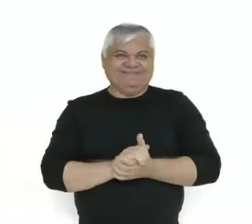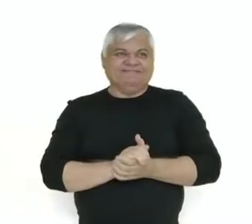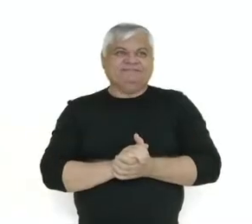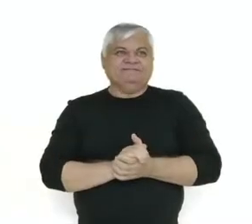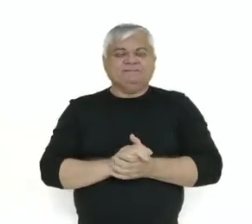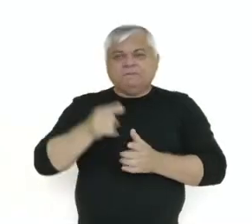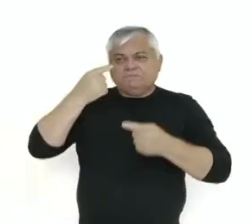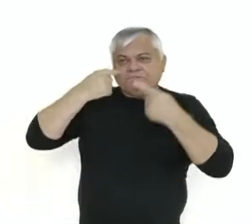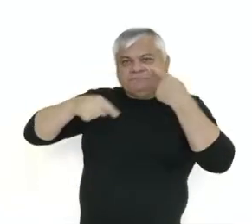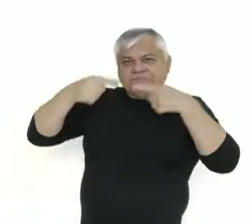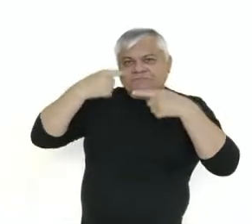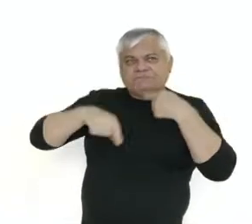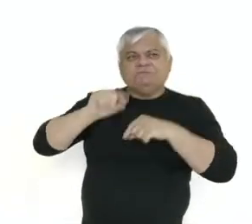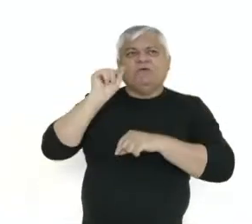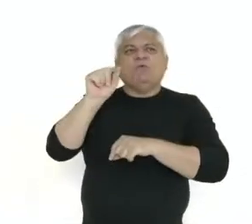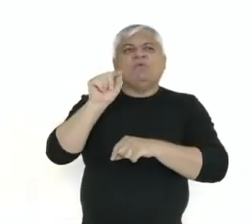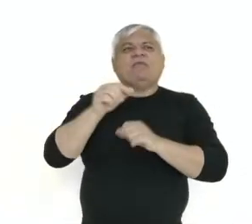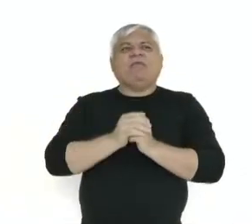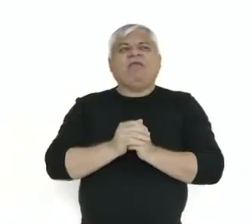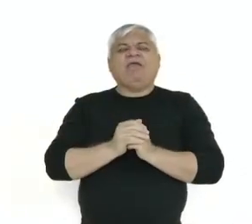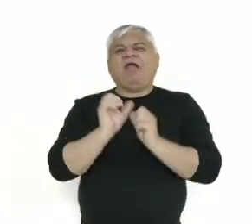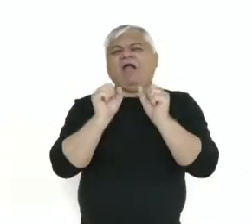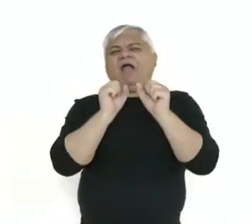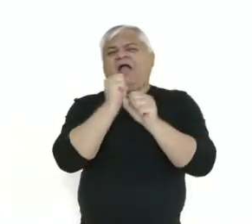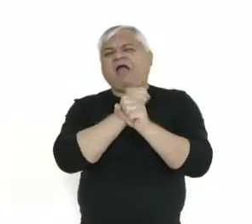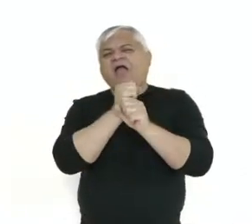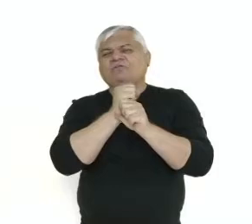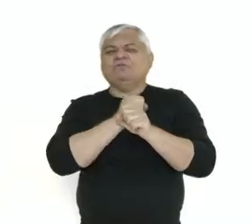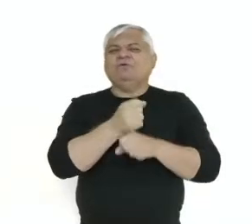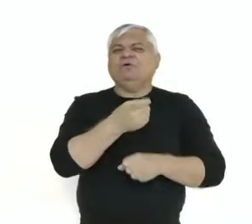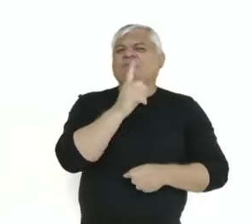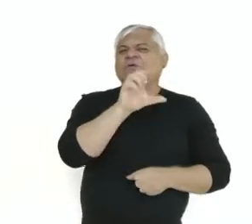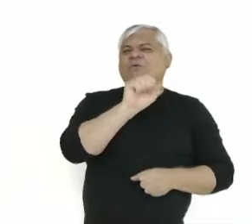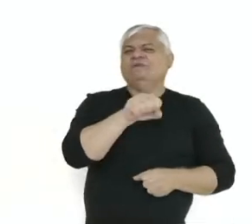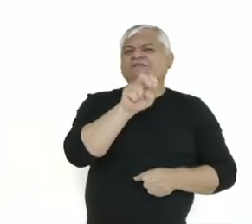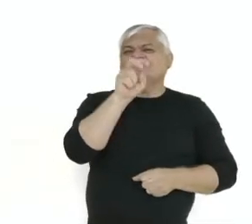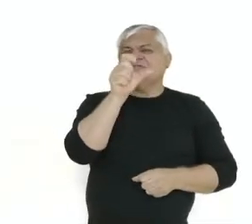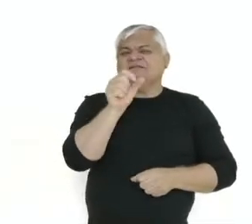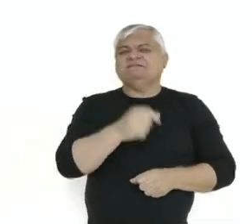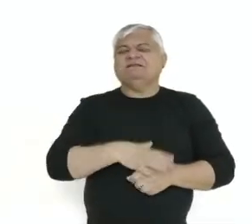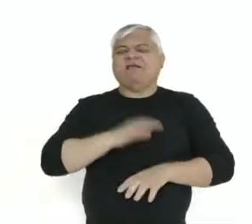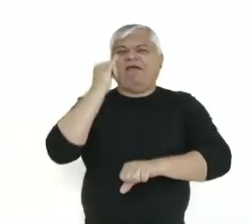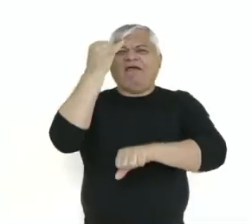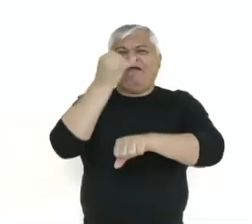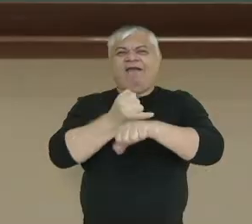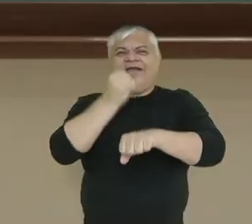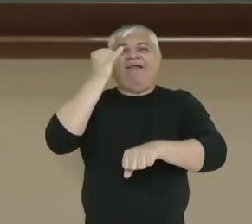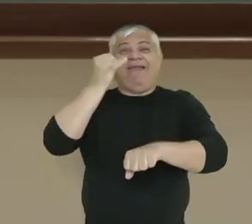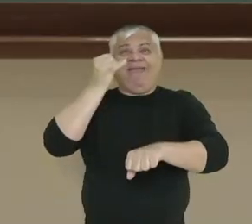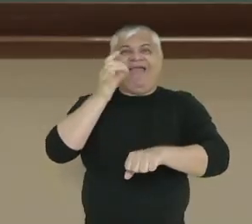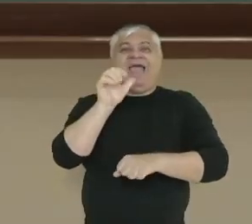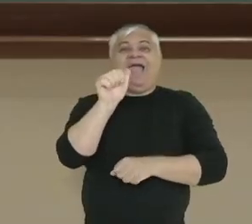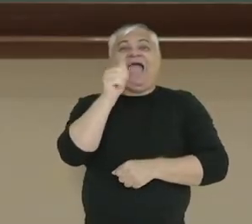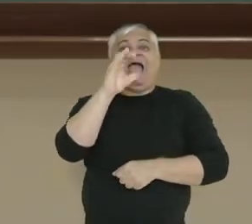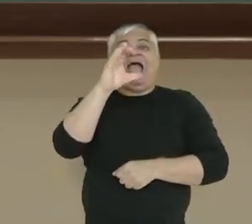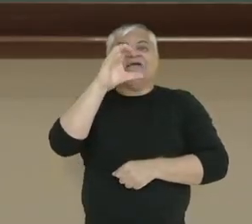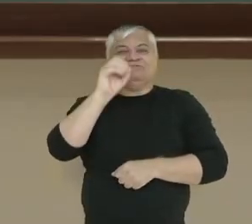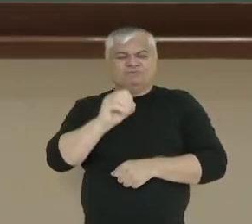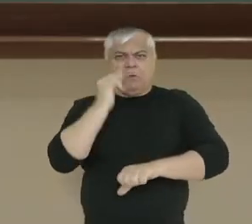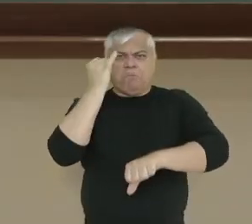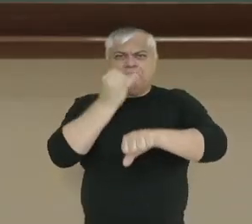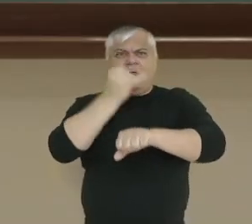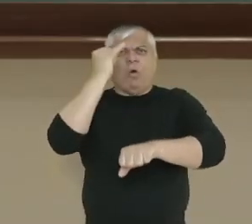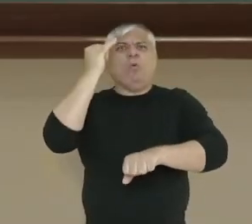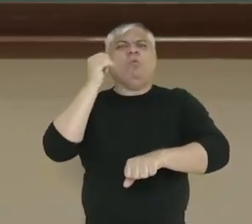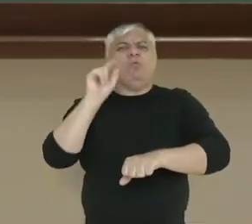descoberta, em 1856, de um processo de fabricação do aço vai ser extremamente importante, porque